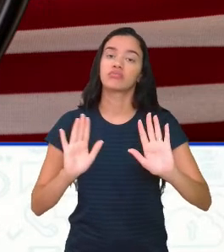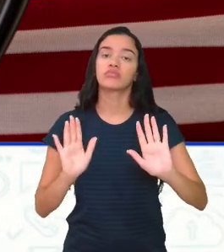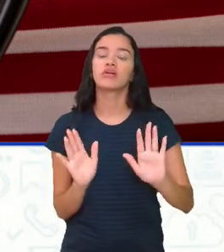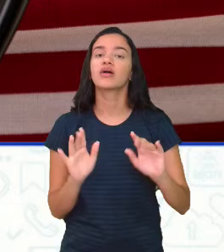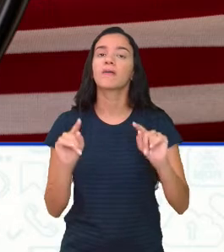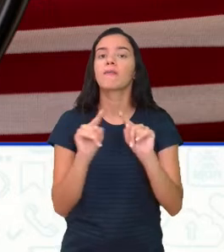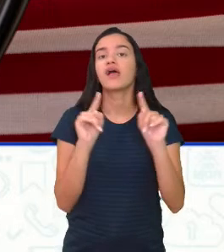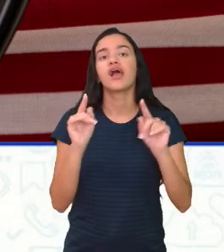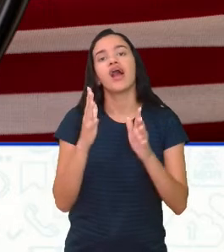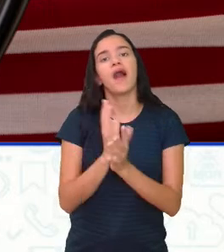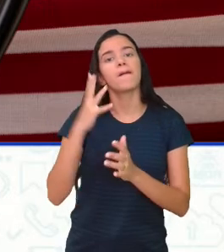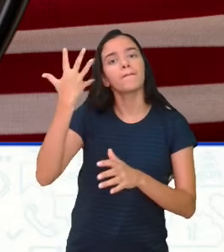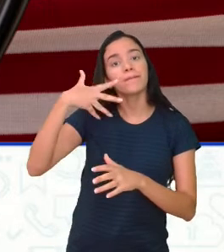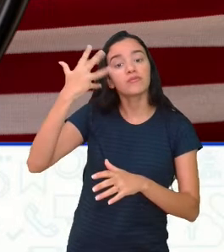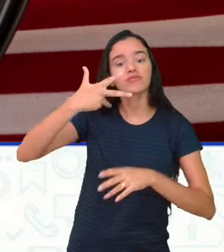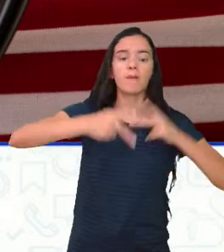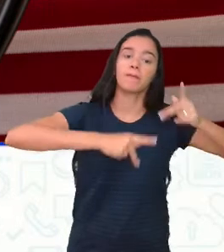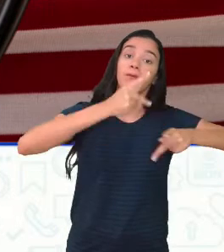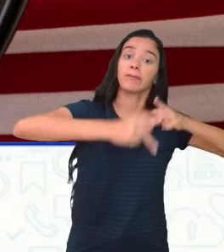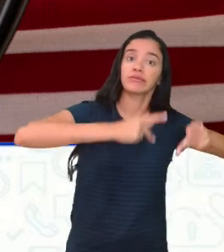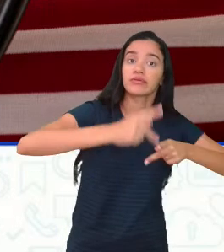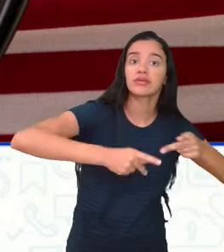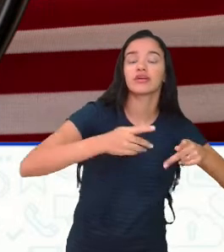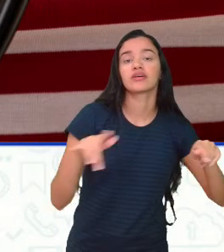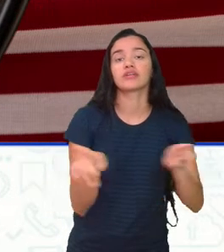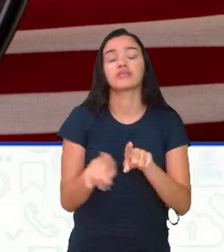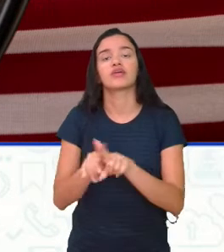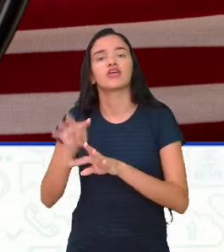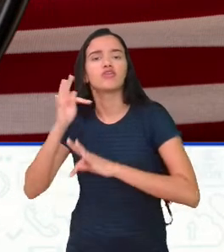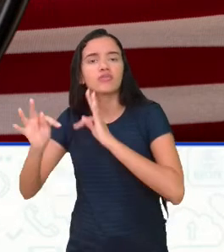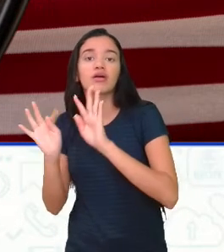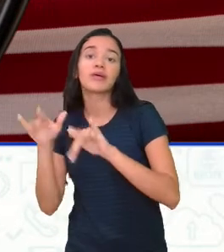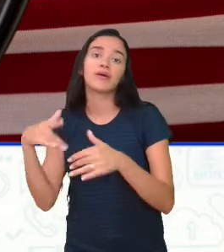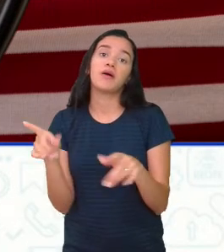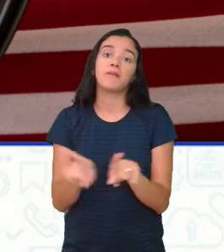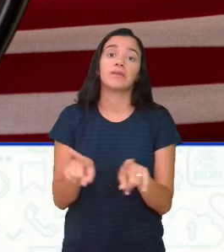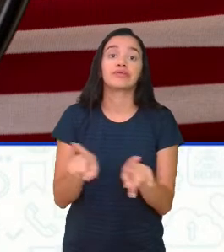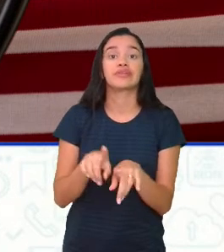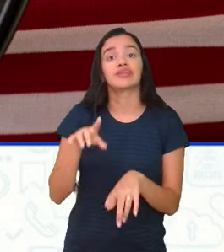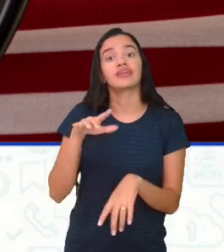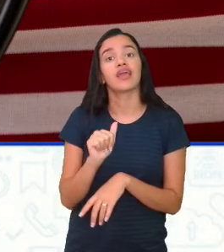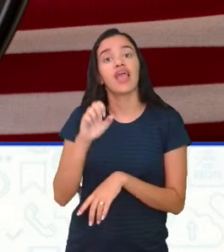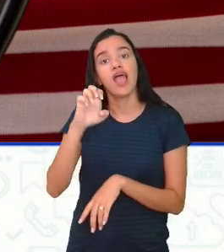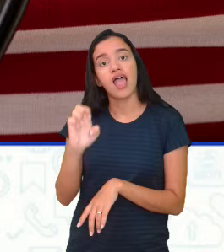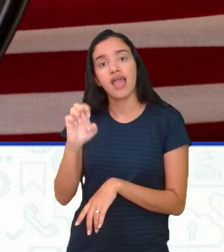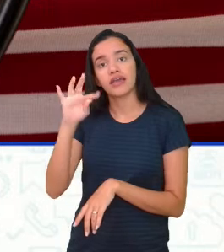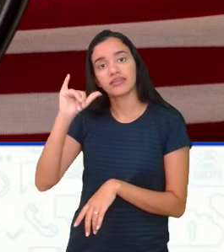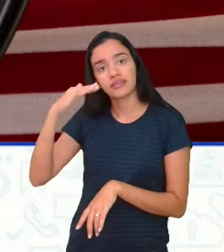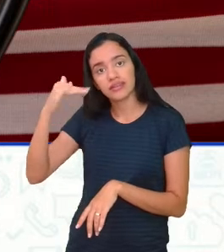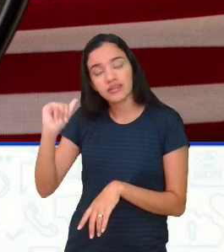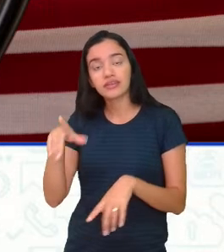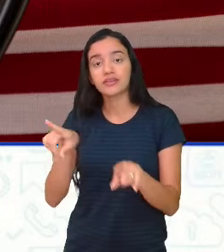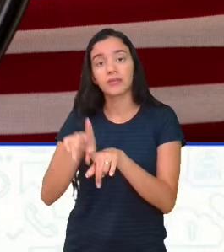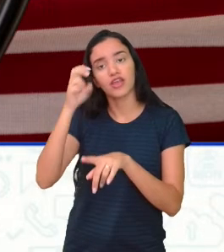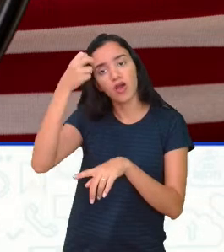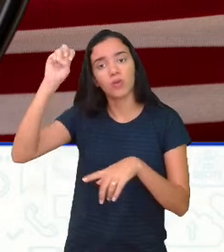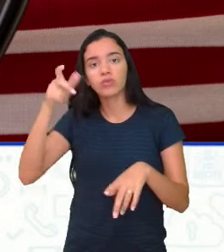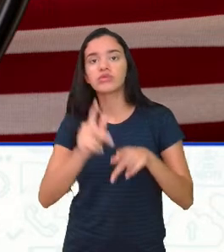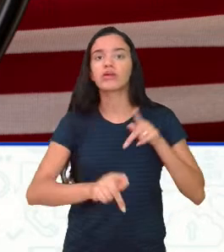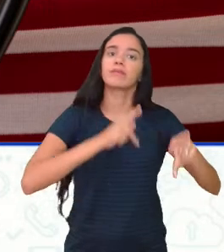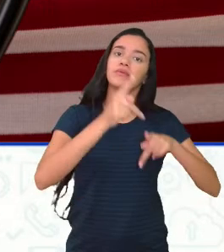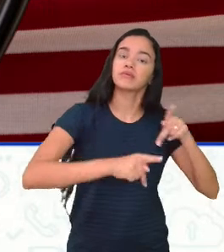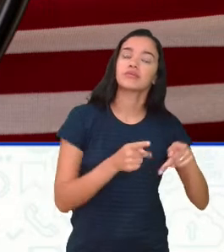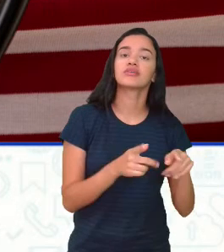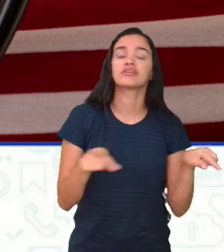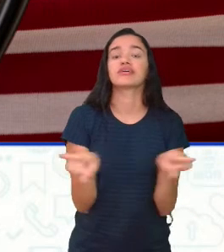aí. A música tradicional é popular. E a música tradicional, ela pode ser étnica, ela pode estar ligada à cultura popular